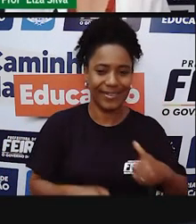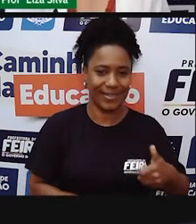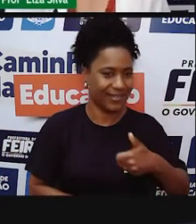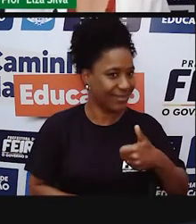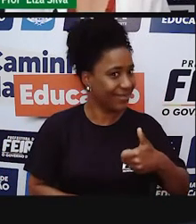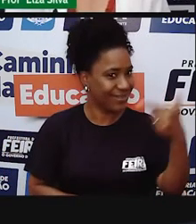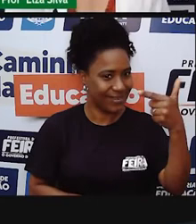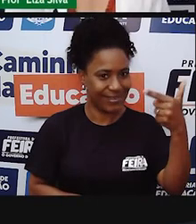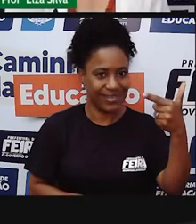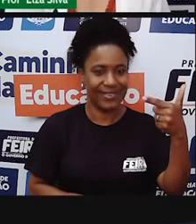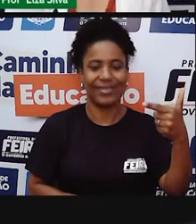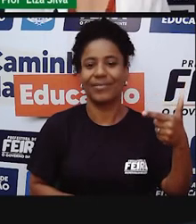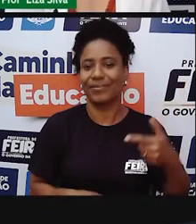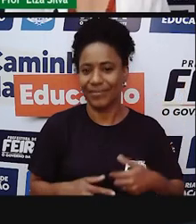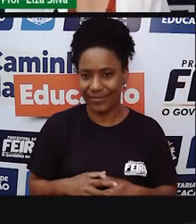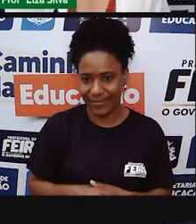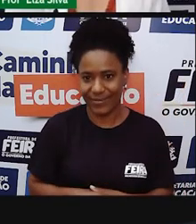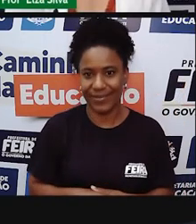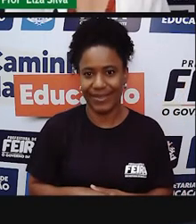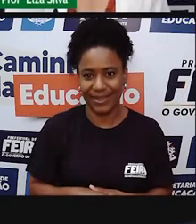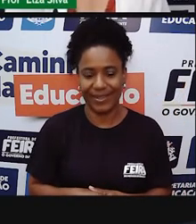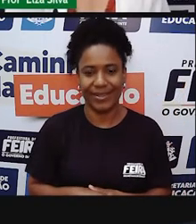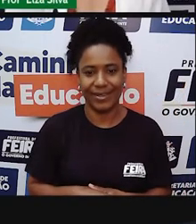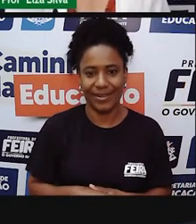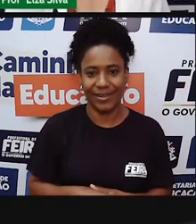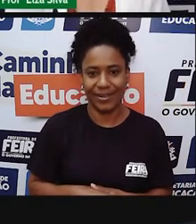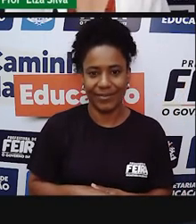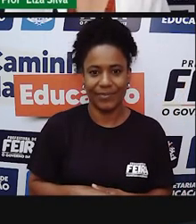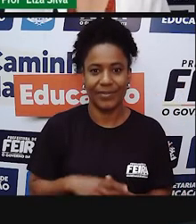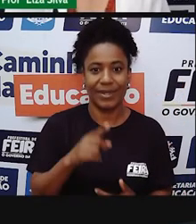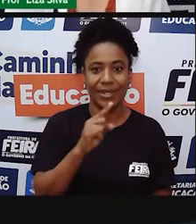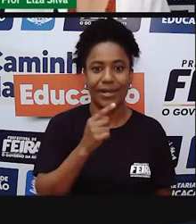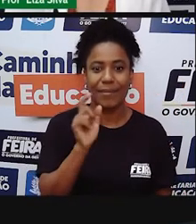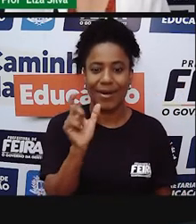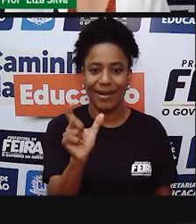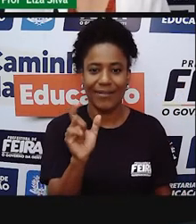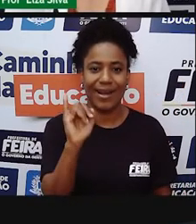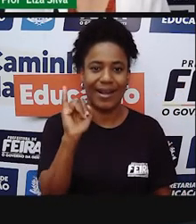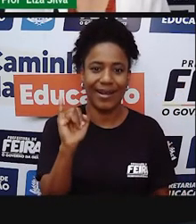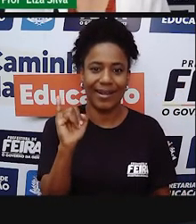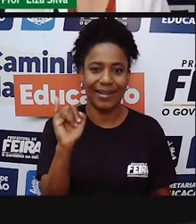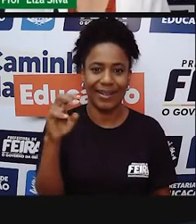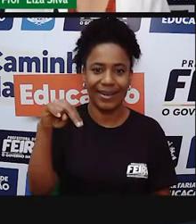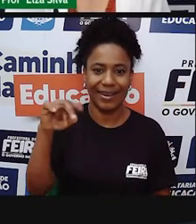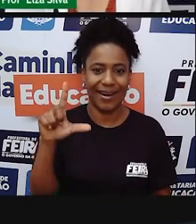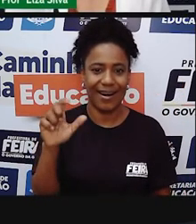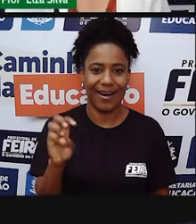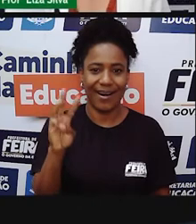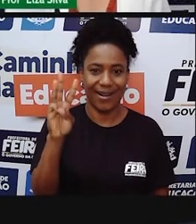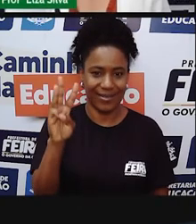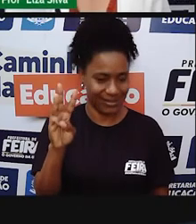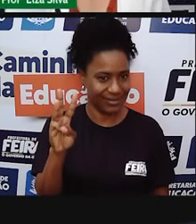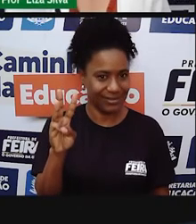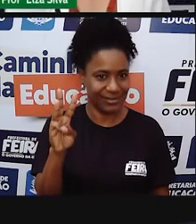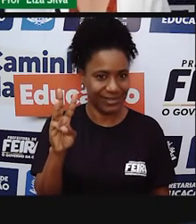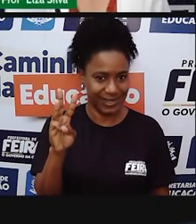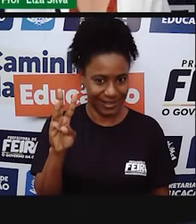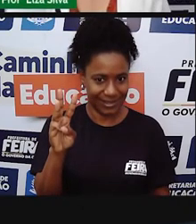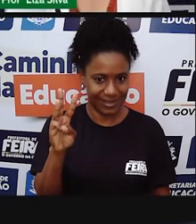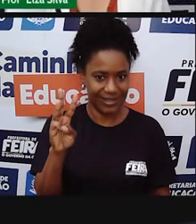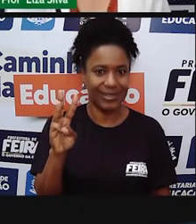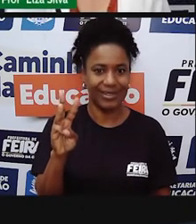memorizar, de lei, né, a expressão in-law, porque o pai dela, o Clancy, ele acaba